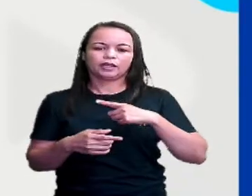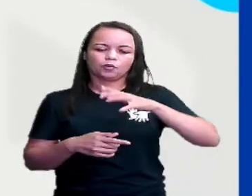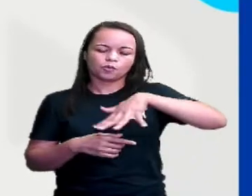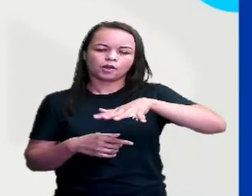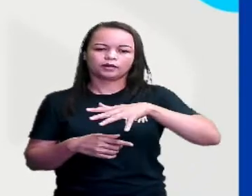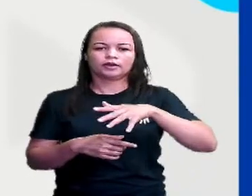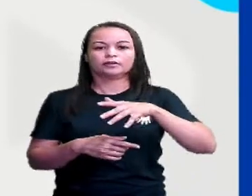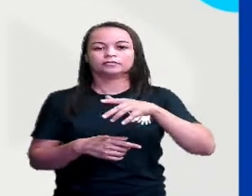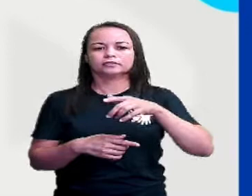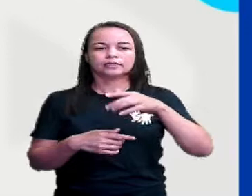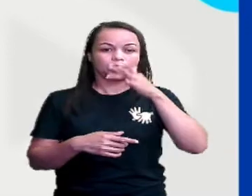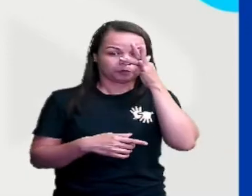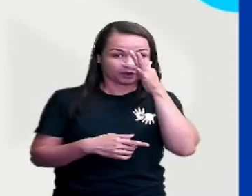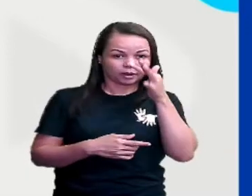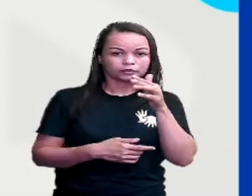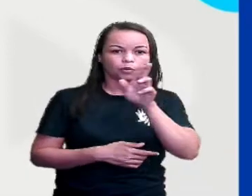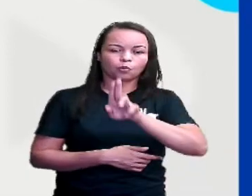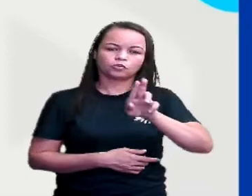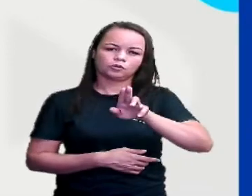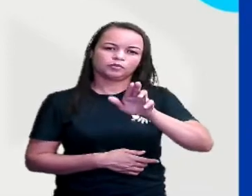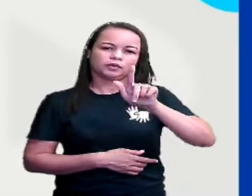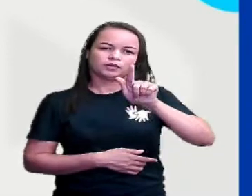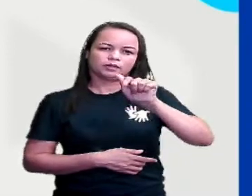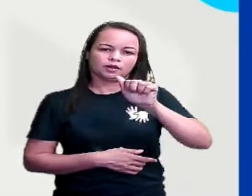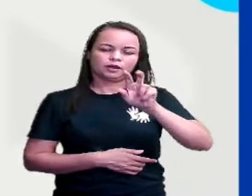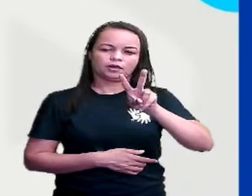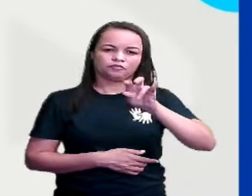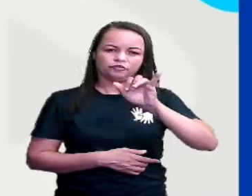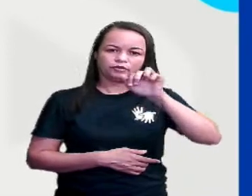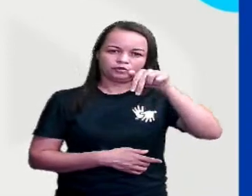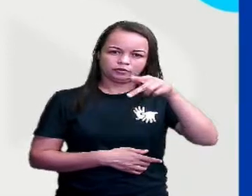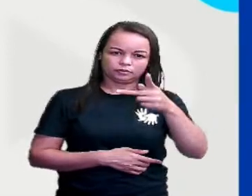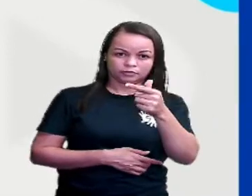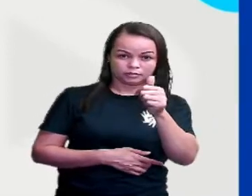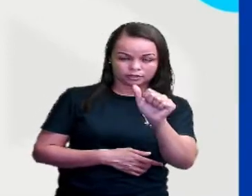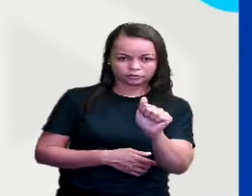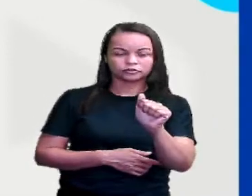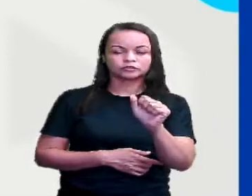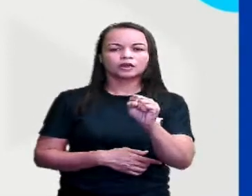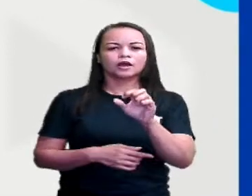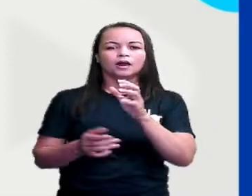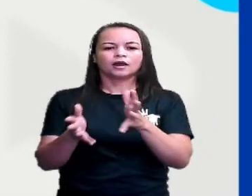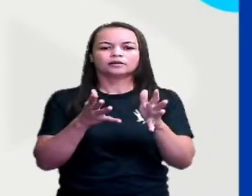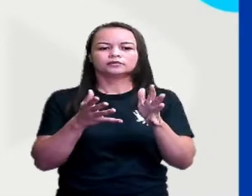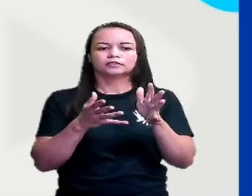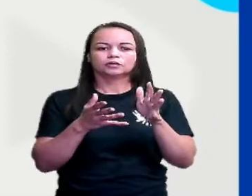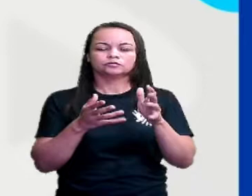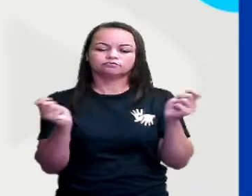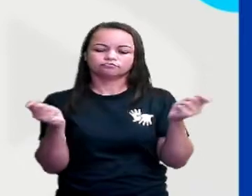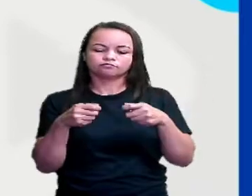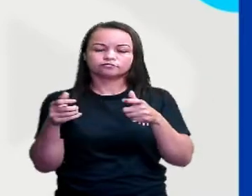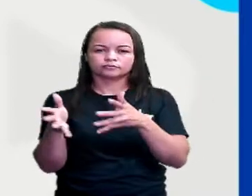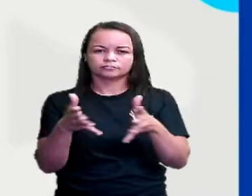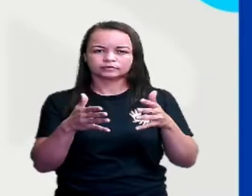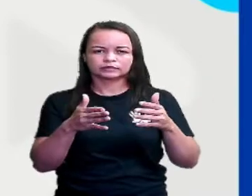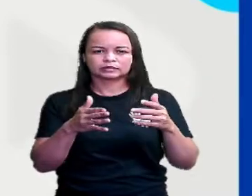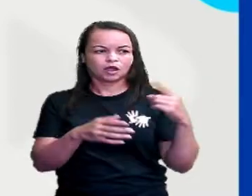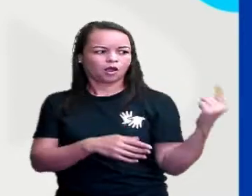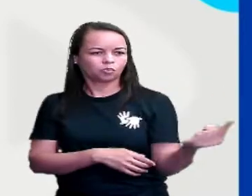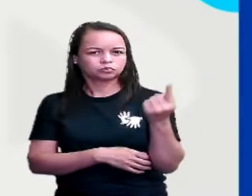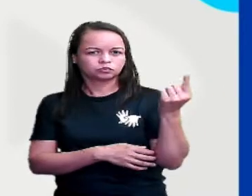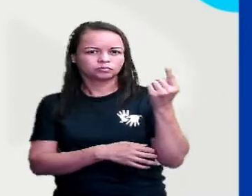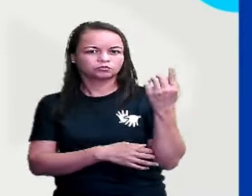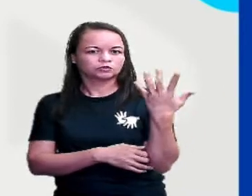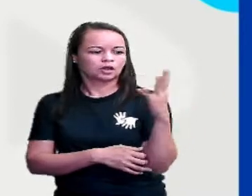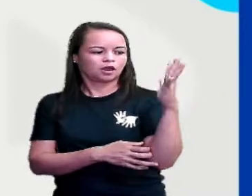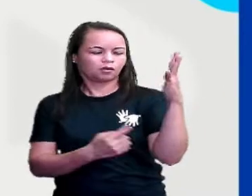né? Que são essas estruturas que tornam essas plantas capazes de alcançar alturas maiores e